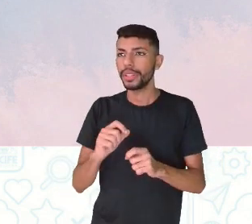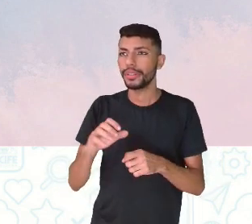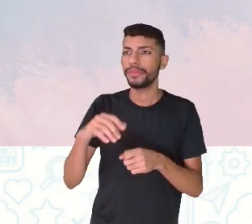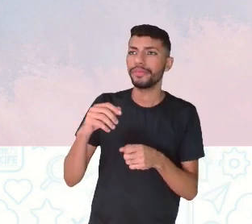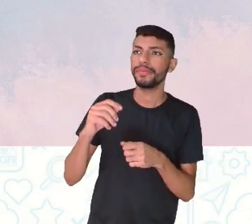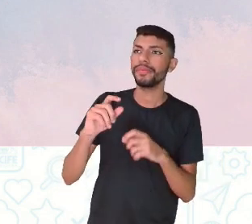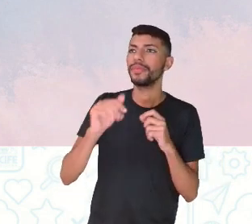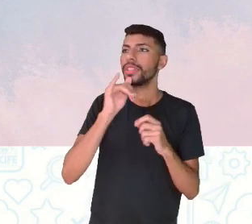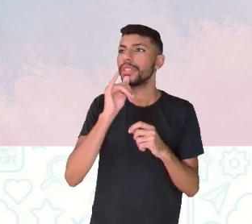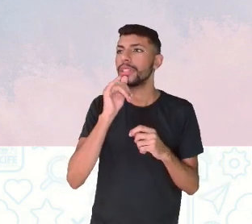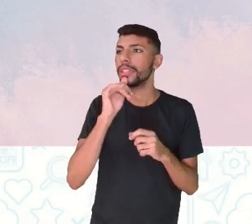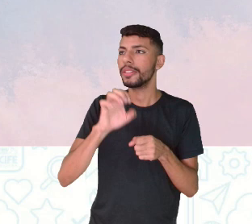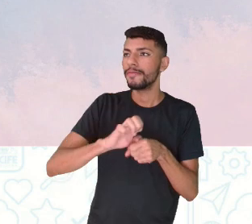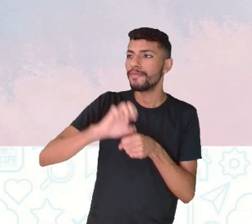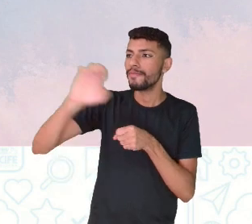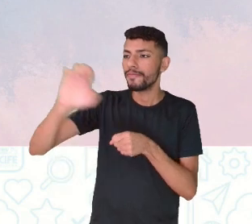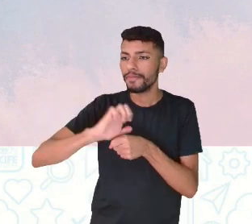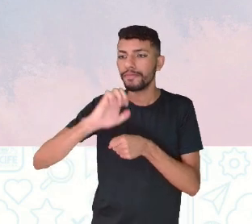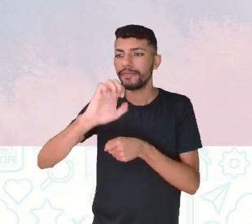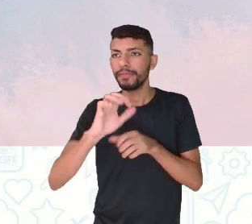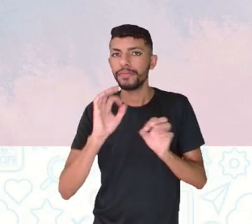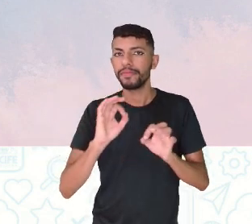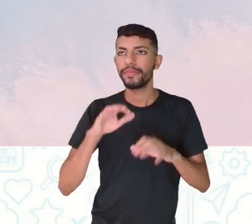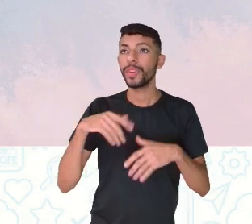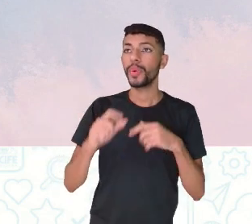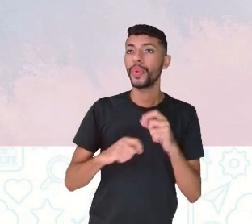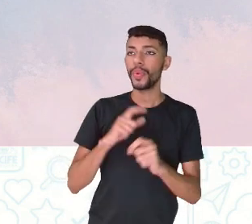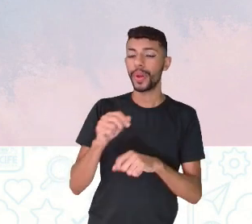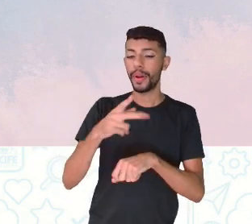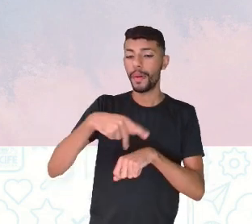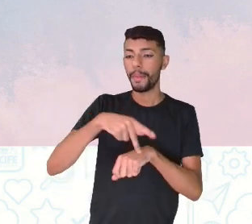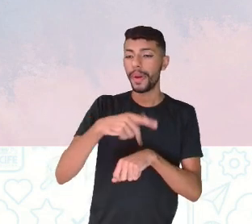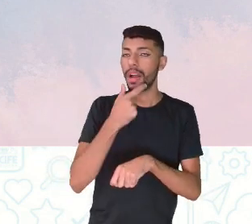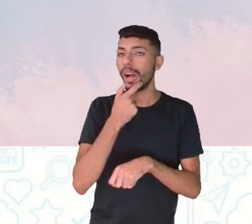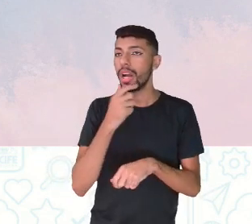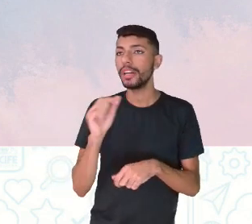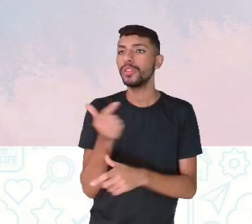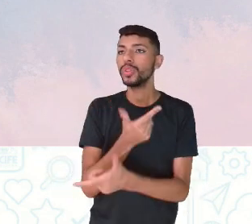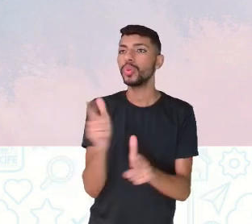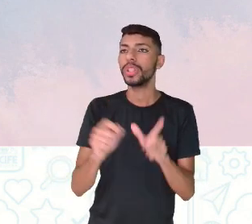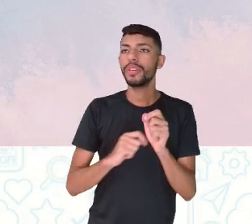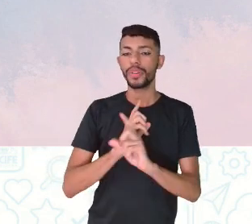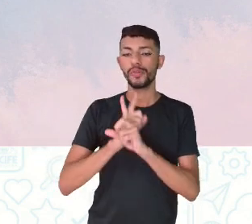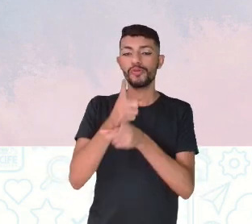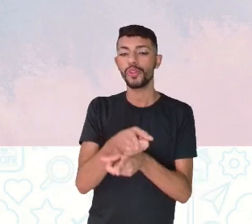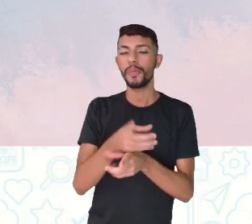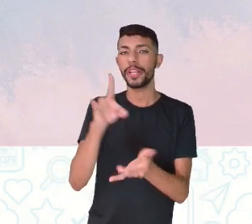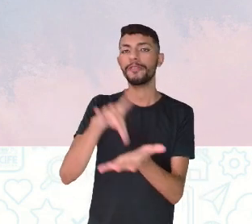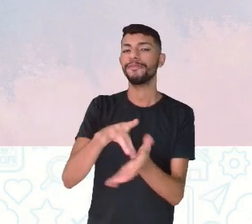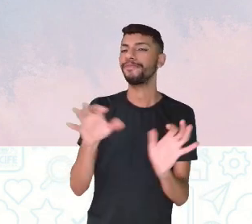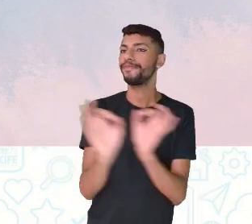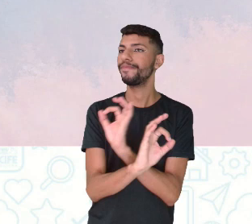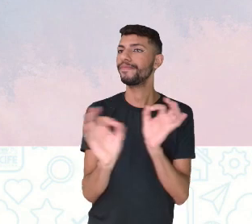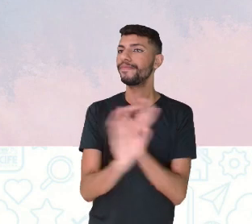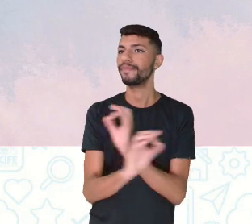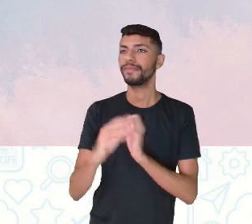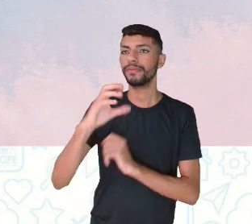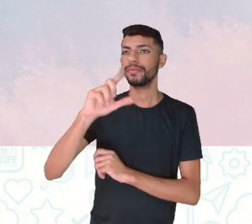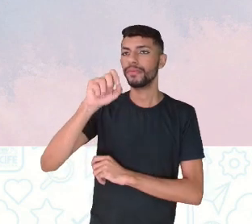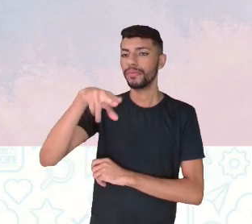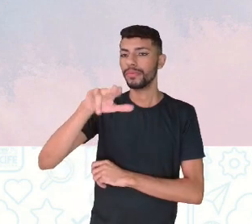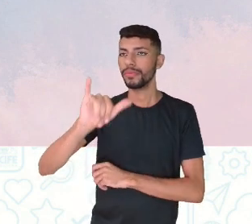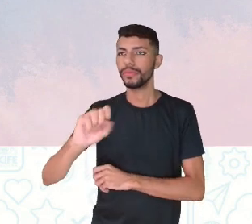né, de externo, né, a Inglaterra não exerceu um domínio efetivo nas colônias, né, pois